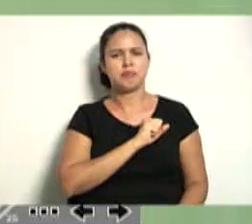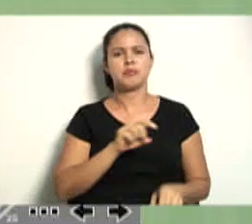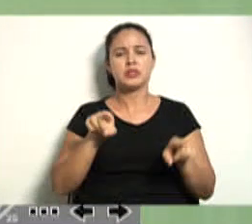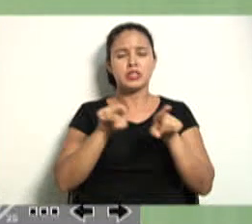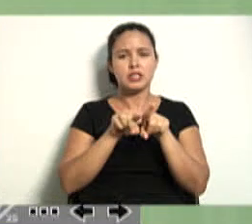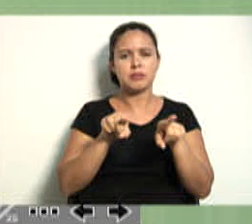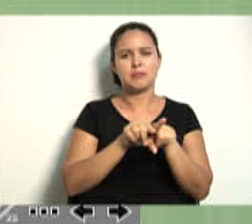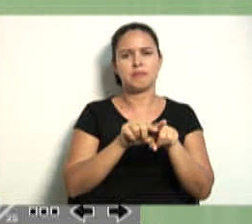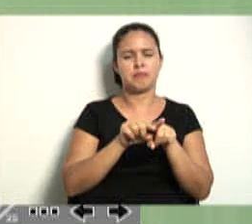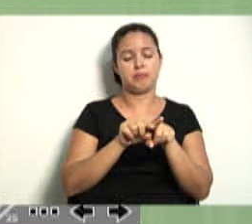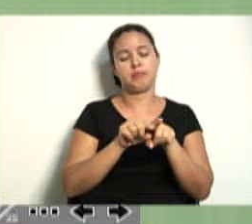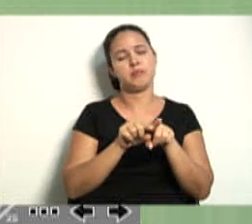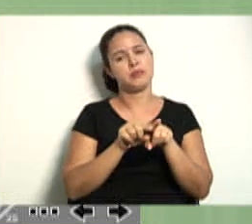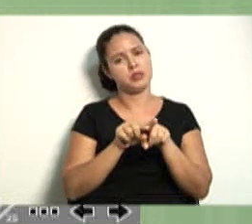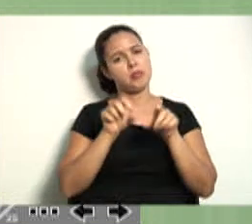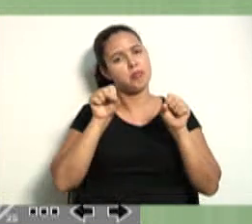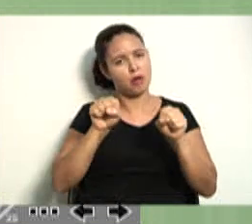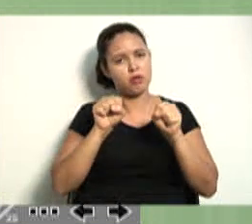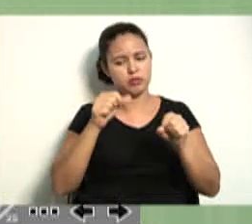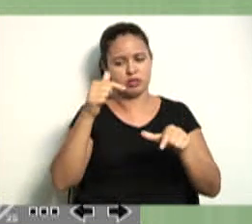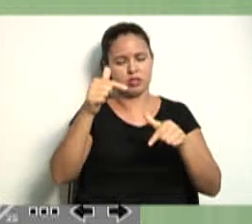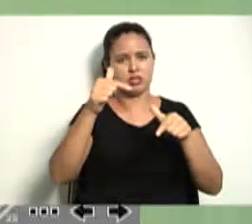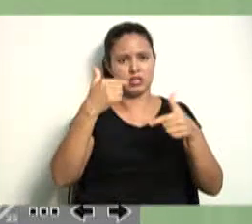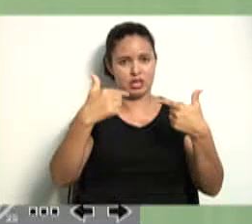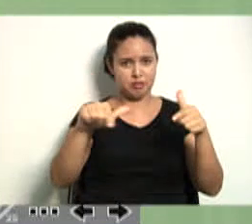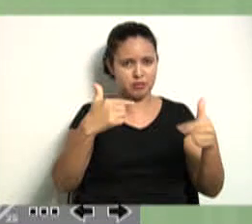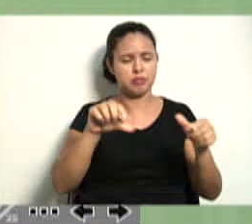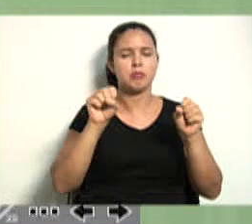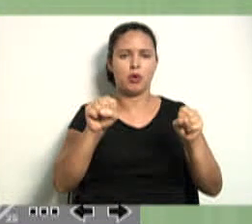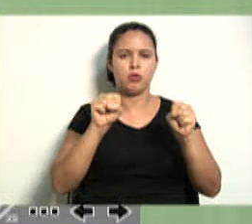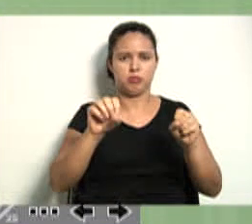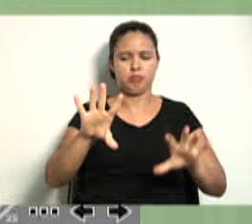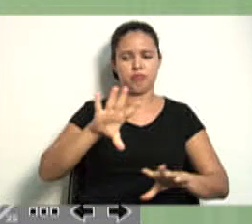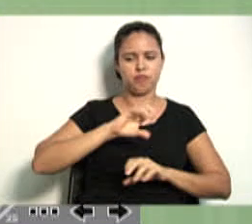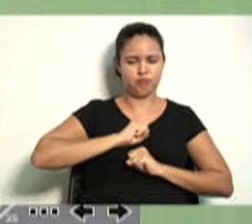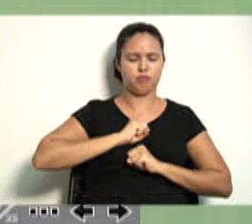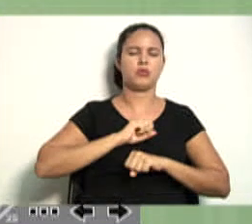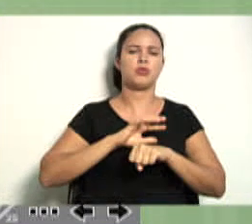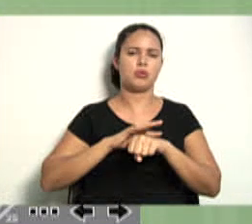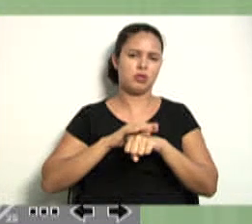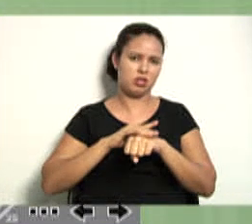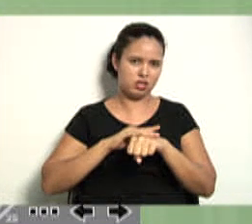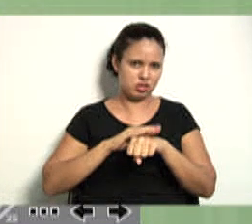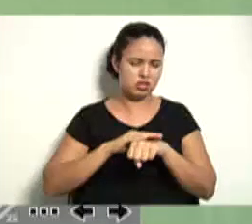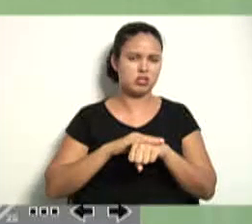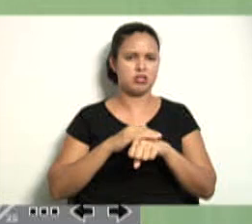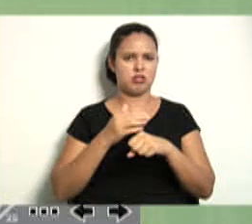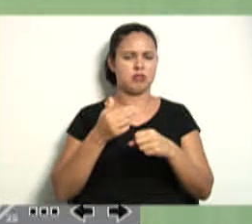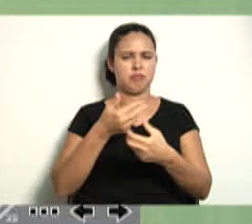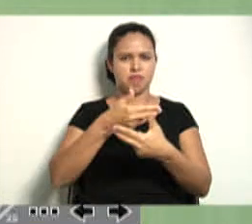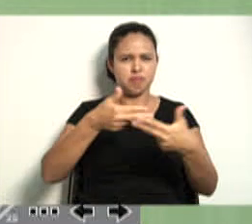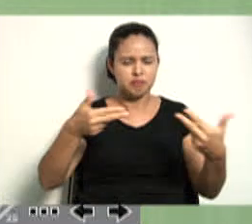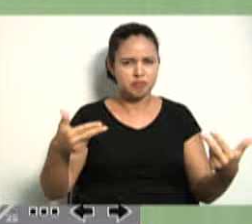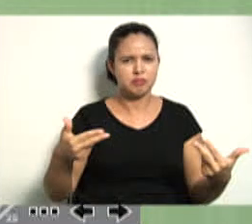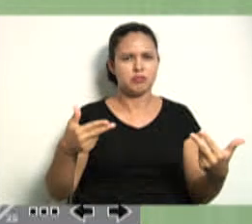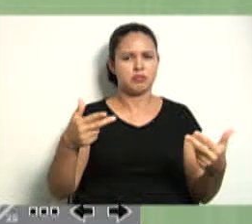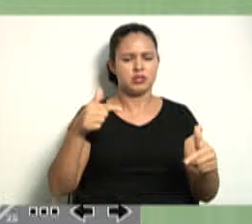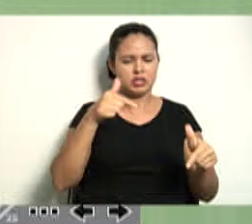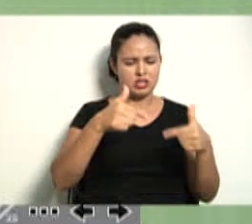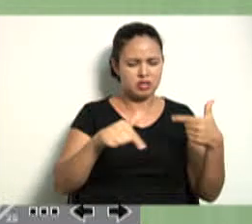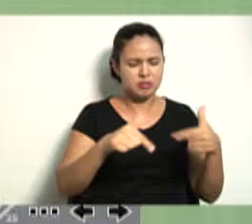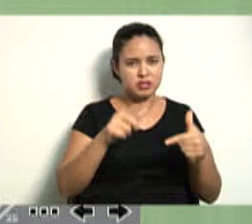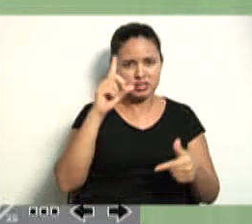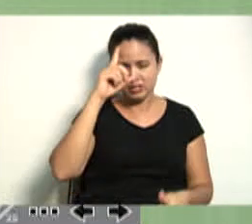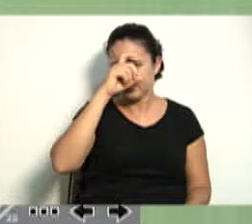trabalho, por outro lado, pode ser motivo de doenças físicas para aqueles que estão em situações precárias. Ele pode